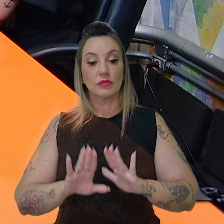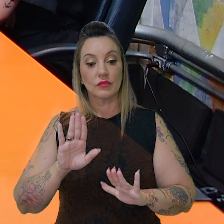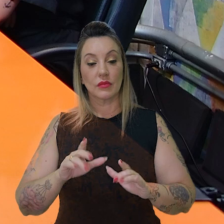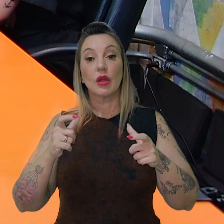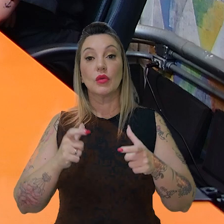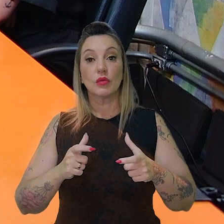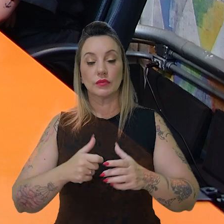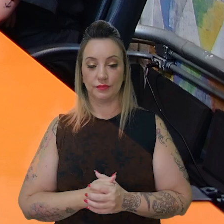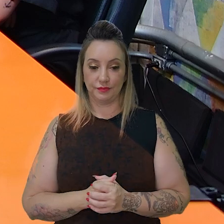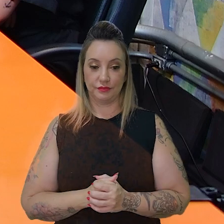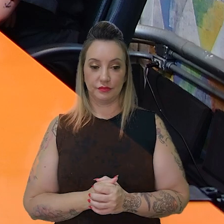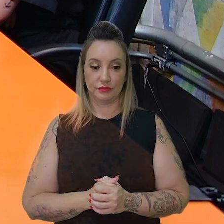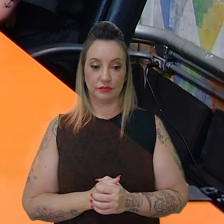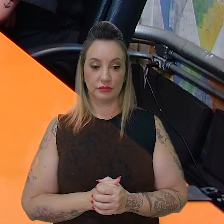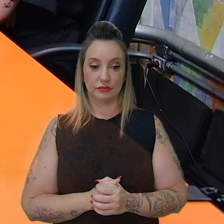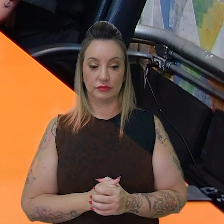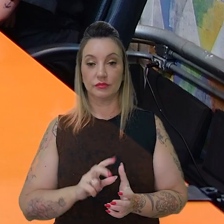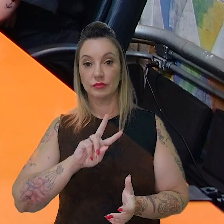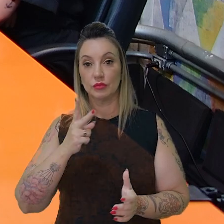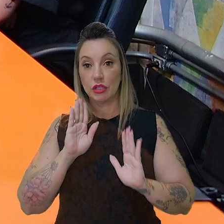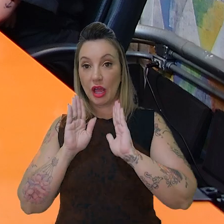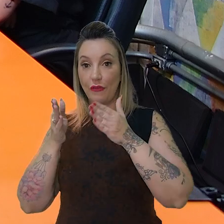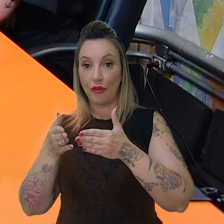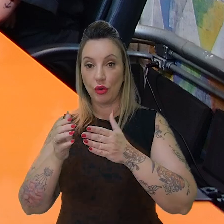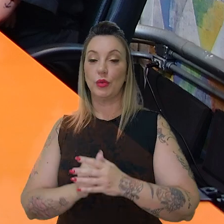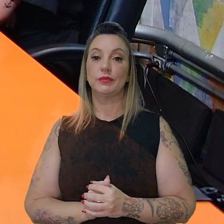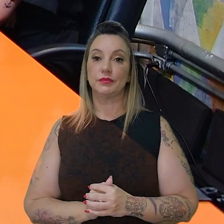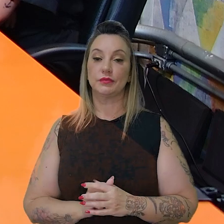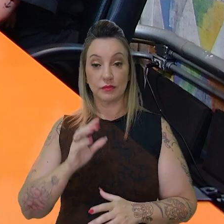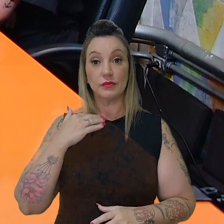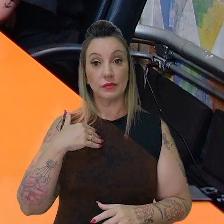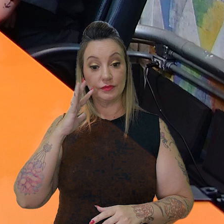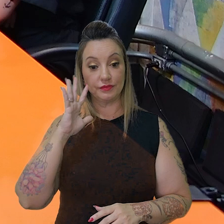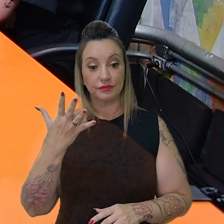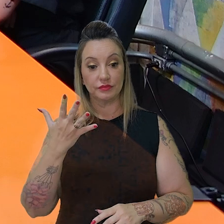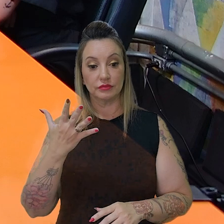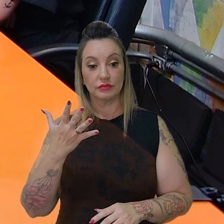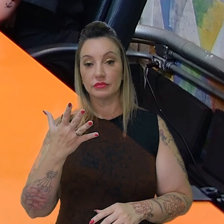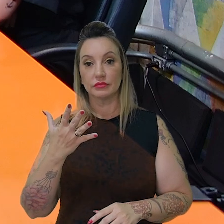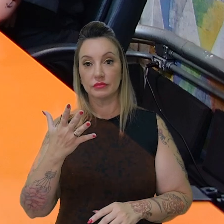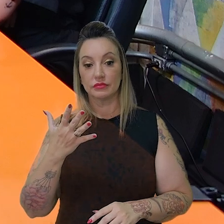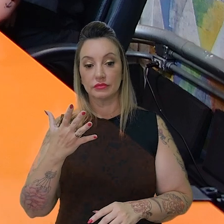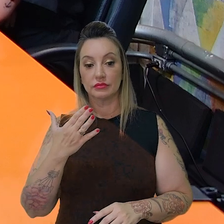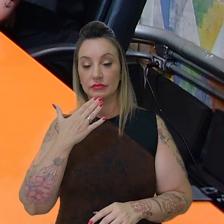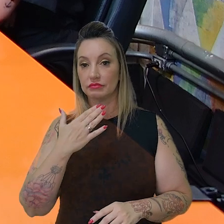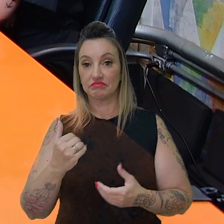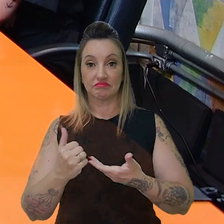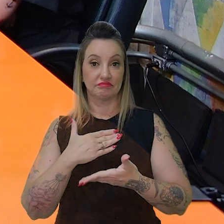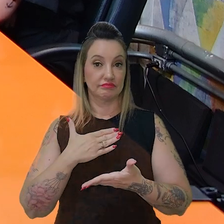local Então vamos mudar o foco E aí foi quando eu decidi que eu ia sair pedir as